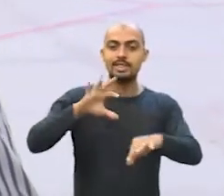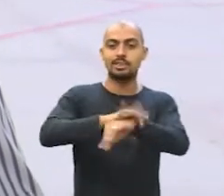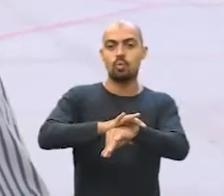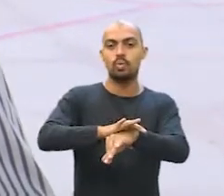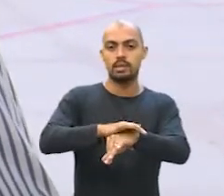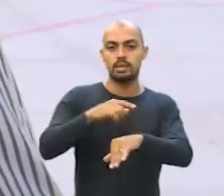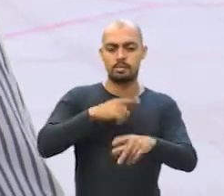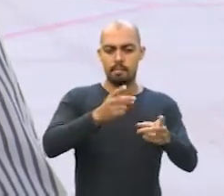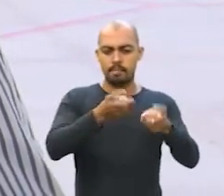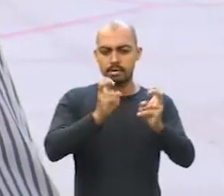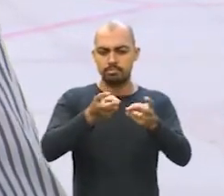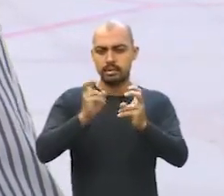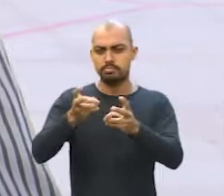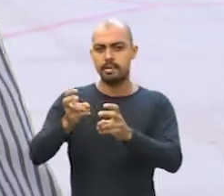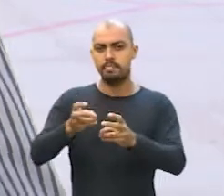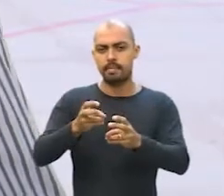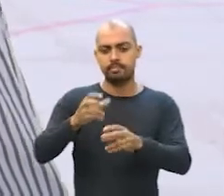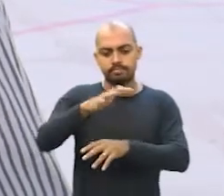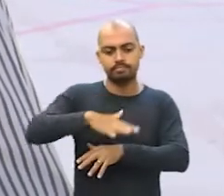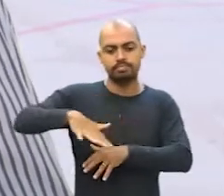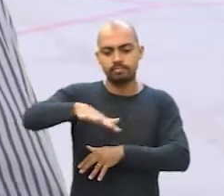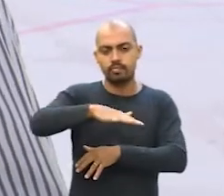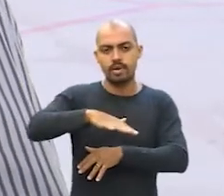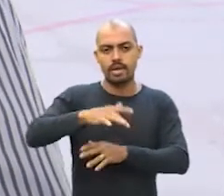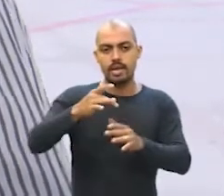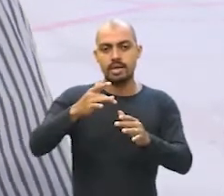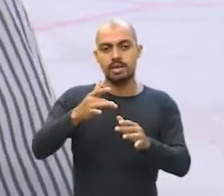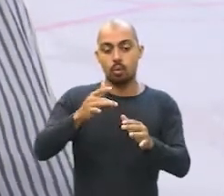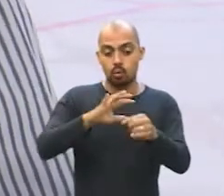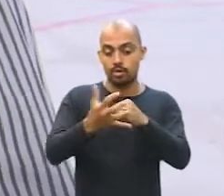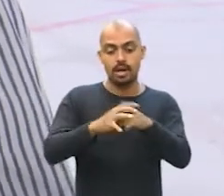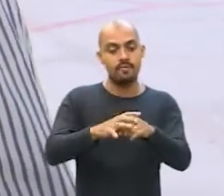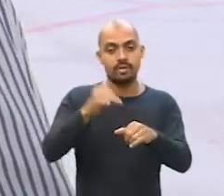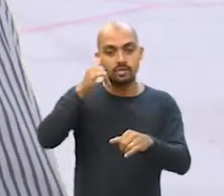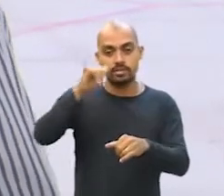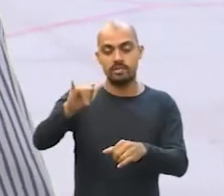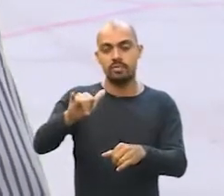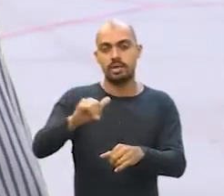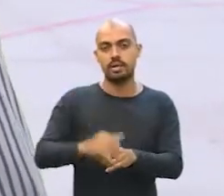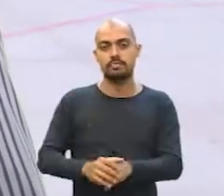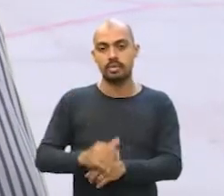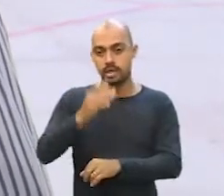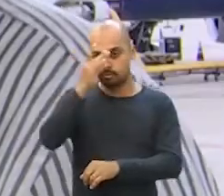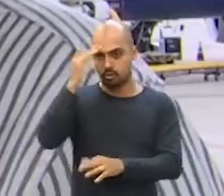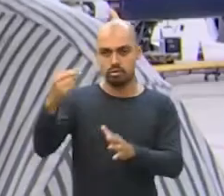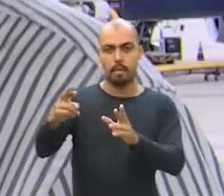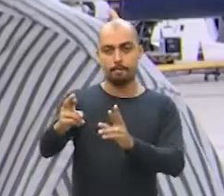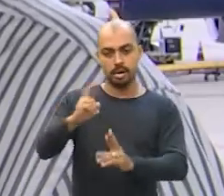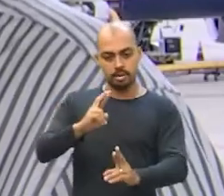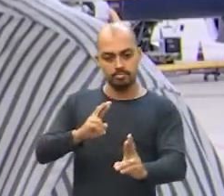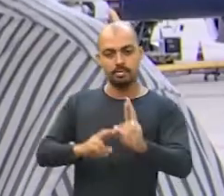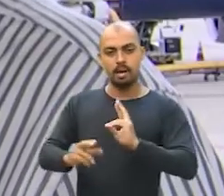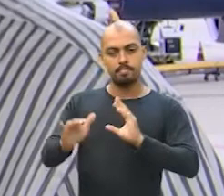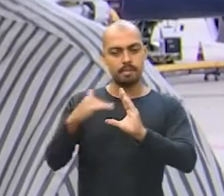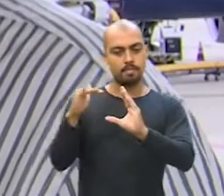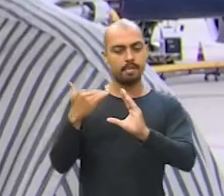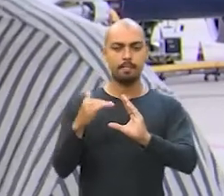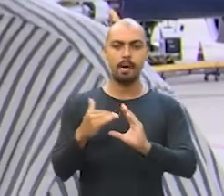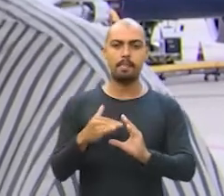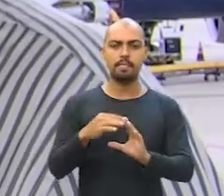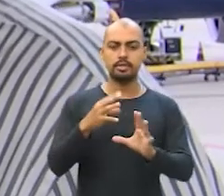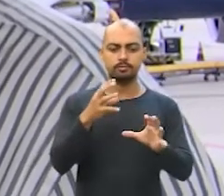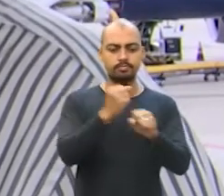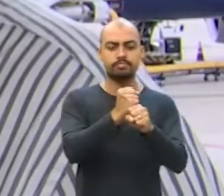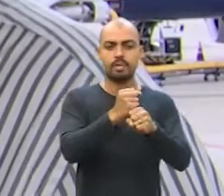função da segurança, da percepção de segurança que ele tem em voar e não ser contaminado com coronavírus. E a posição é